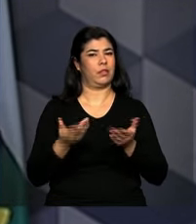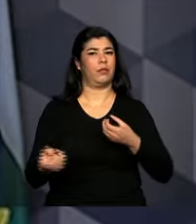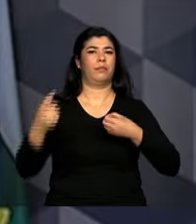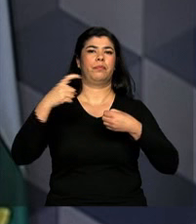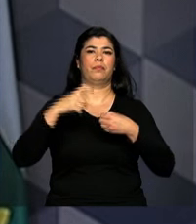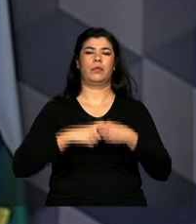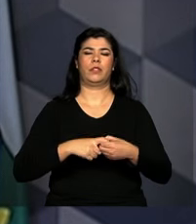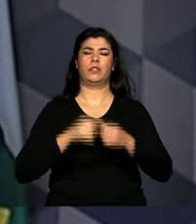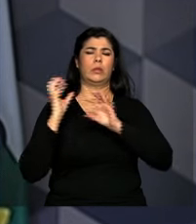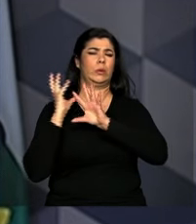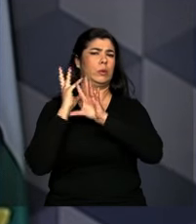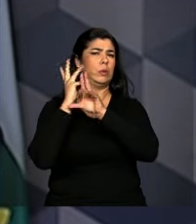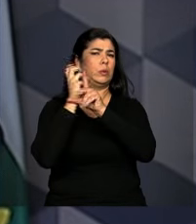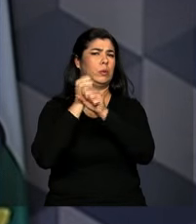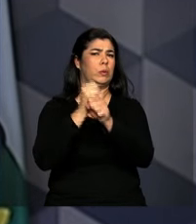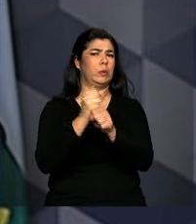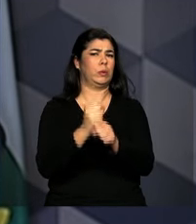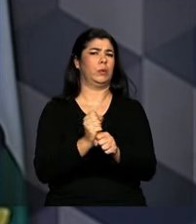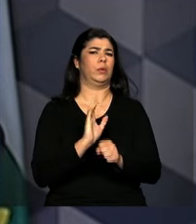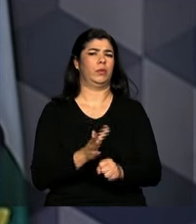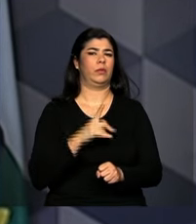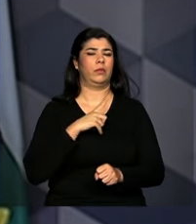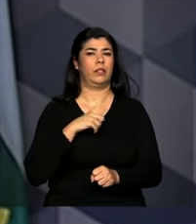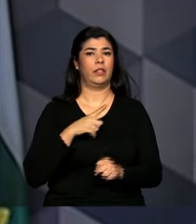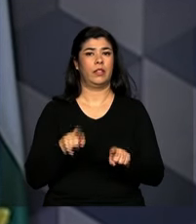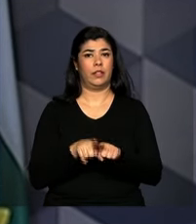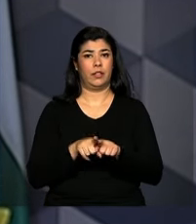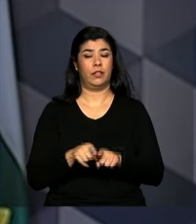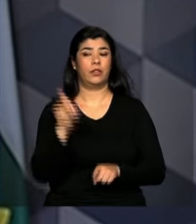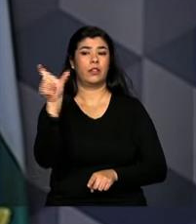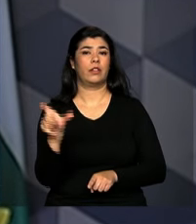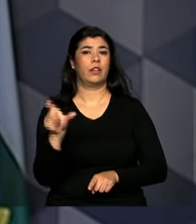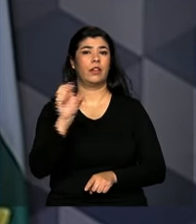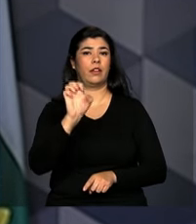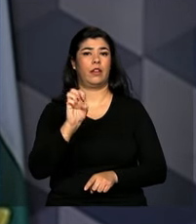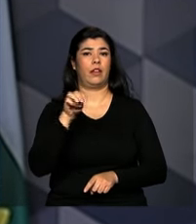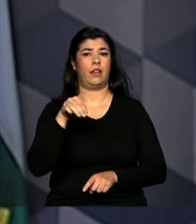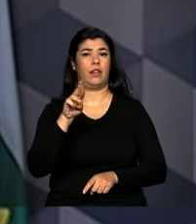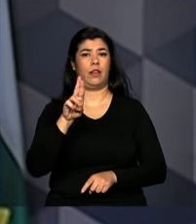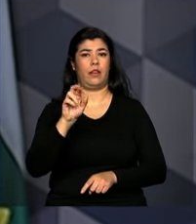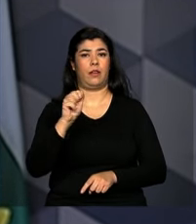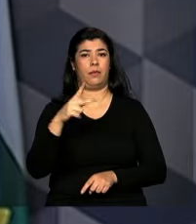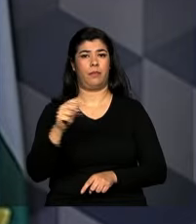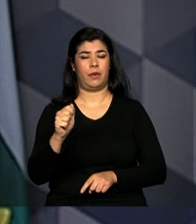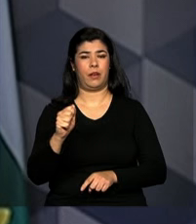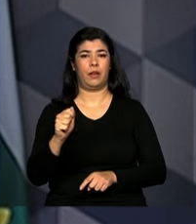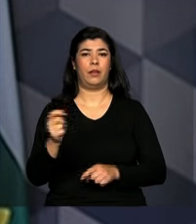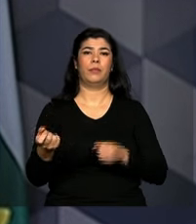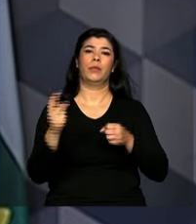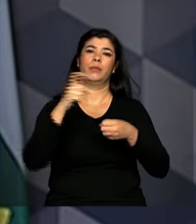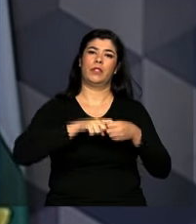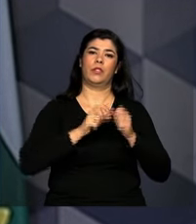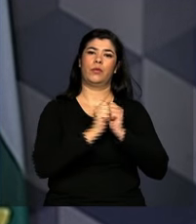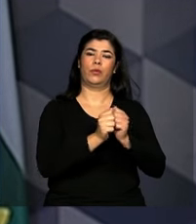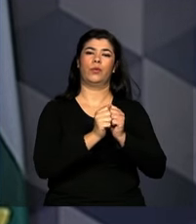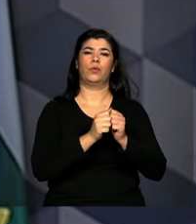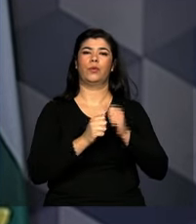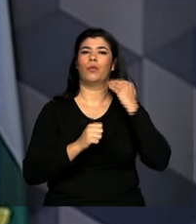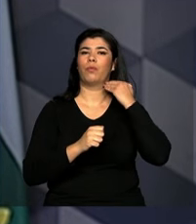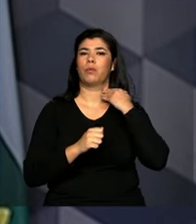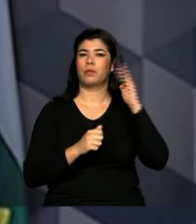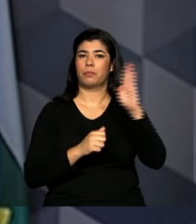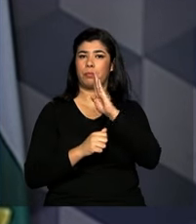parceria histórica entre a Embrapa e o Banco do Brasil. Reforçar, fortalecer